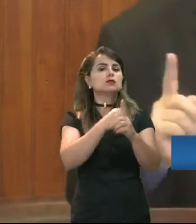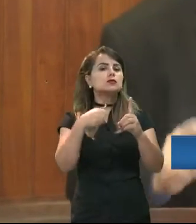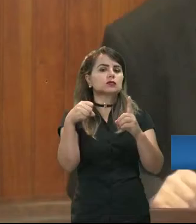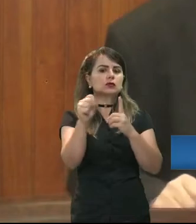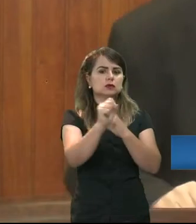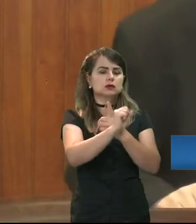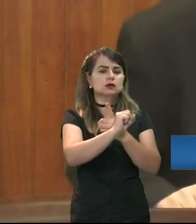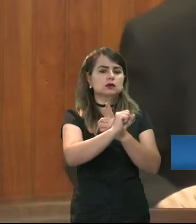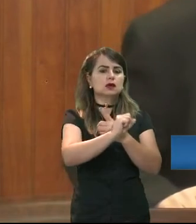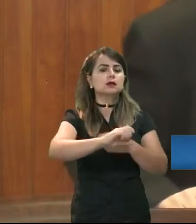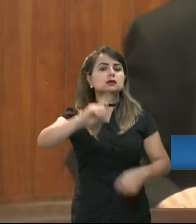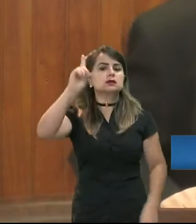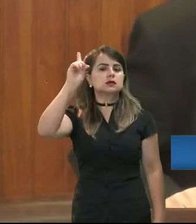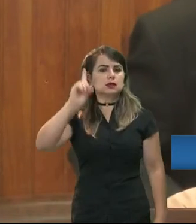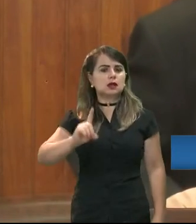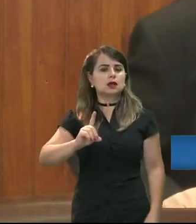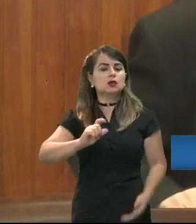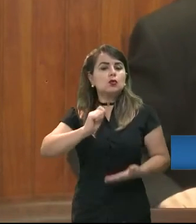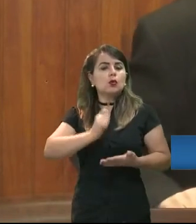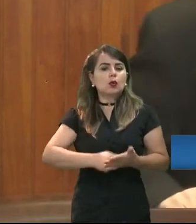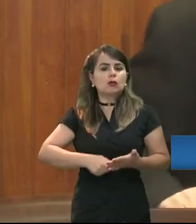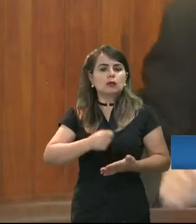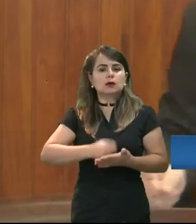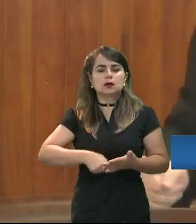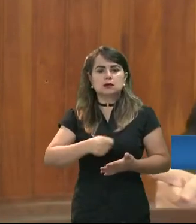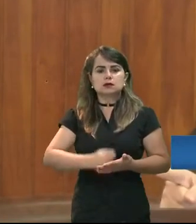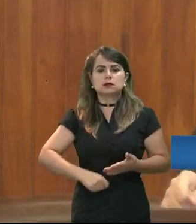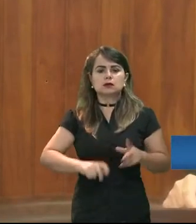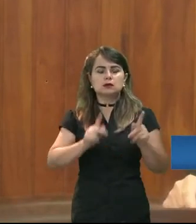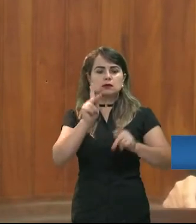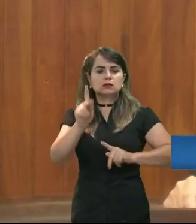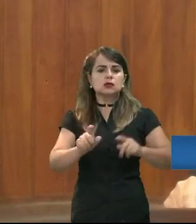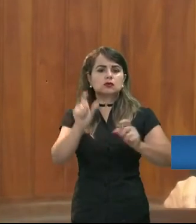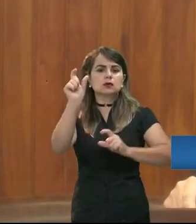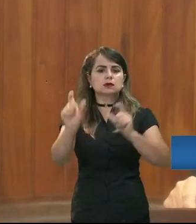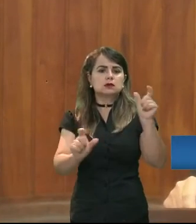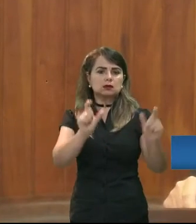de direitos e obrigações, cidadania, exercício de cidadania.